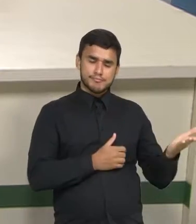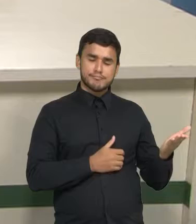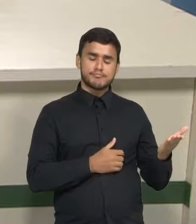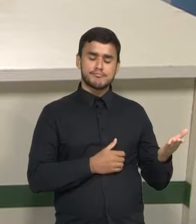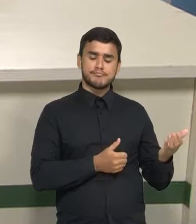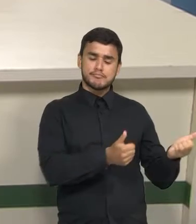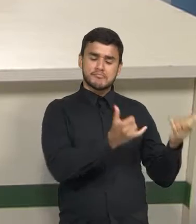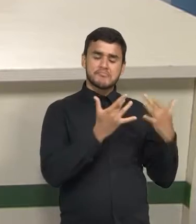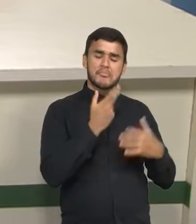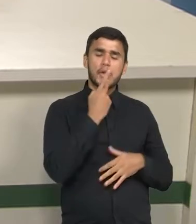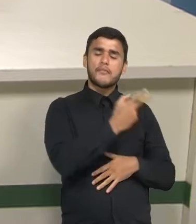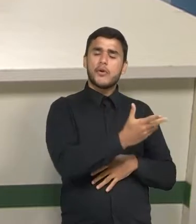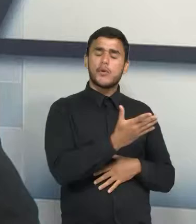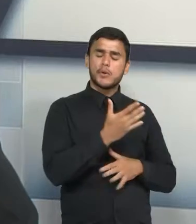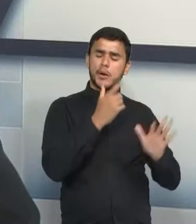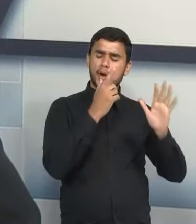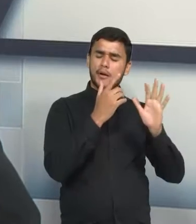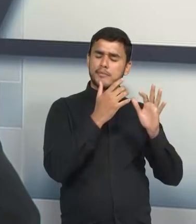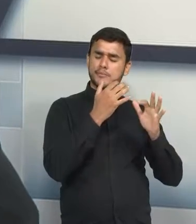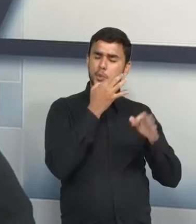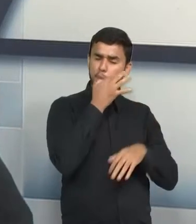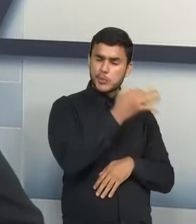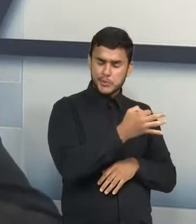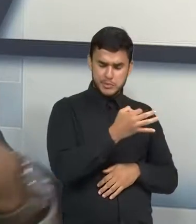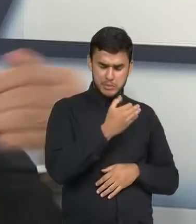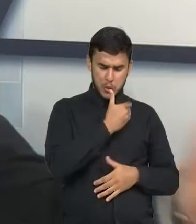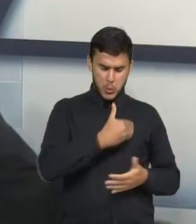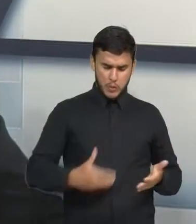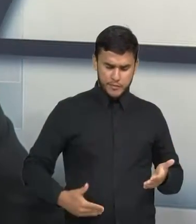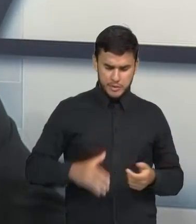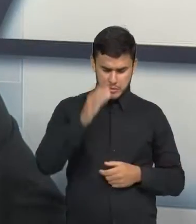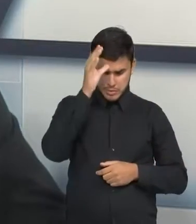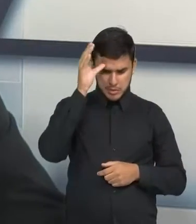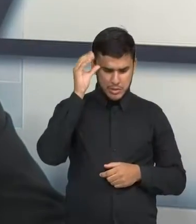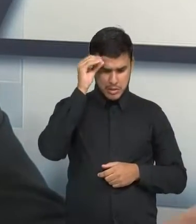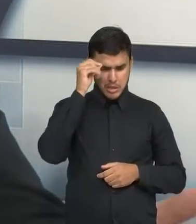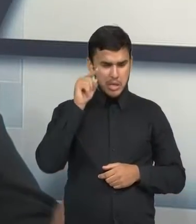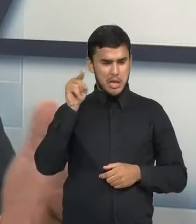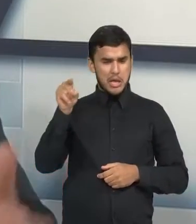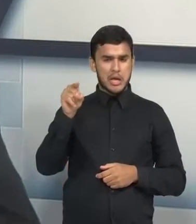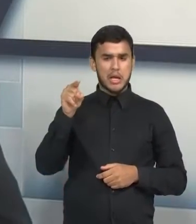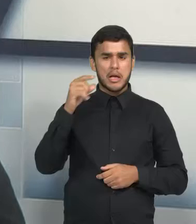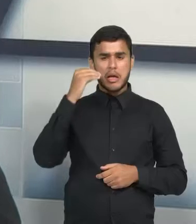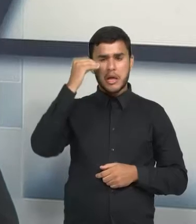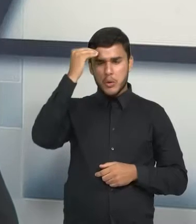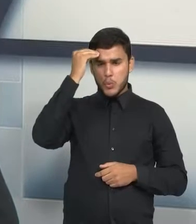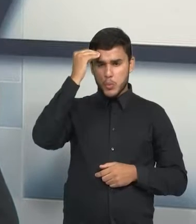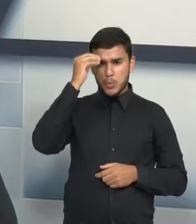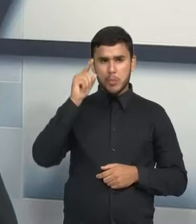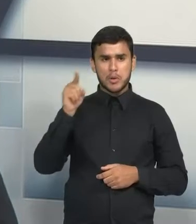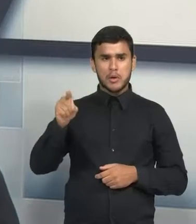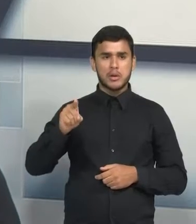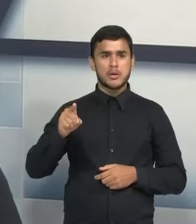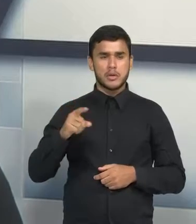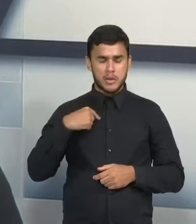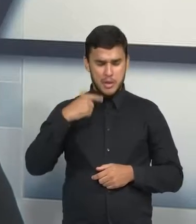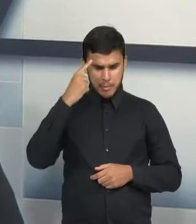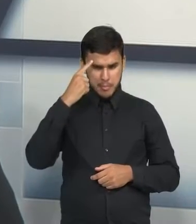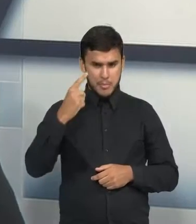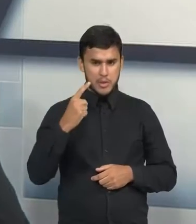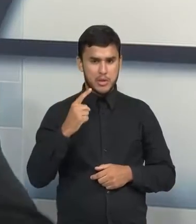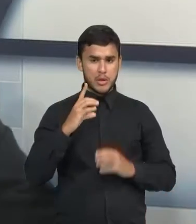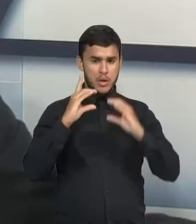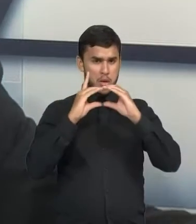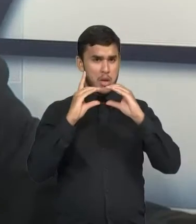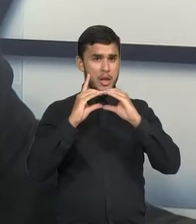seguinte, governador, está acontecendo, o governador não teve a coragem de tomar a decisão de bloquear o